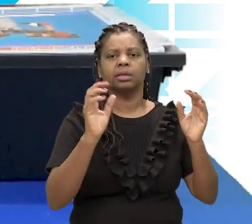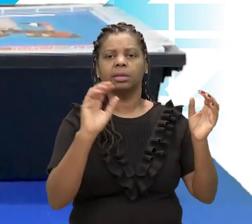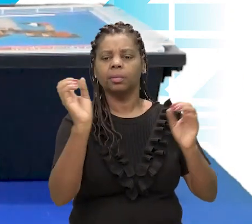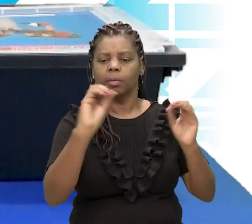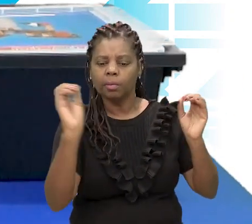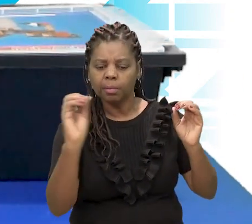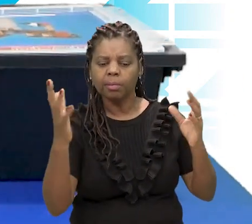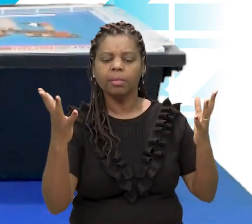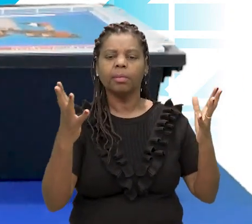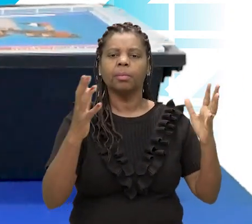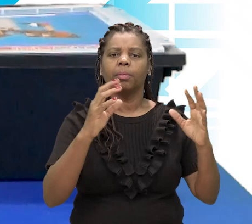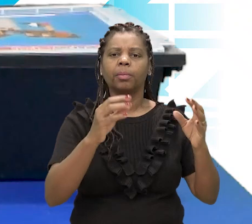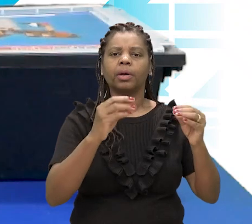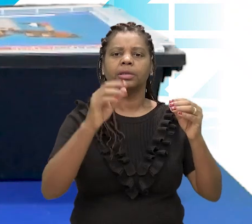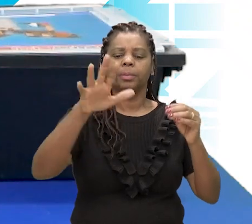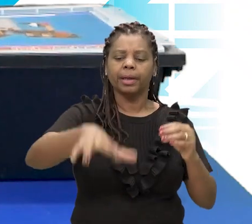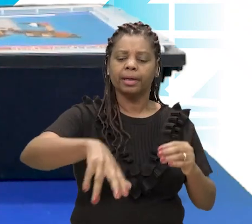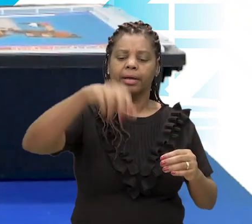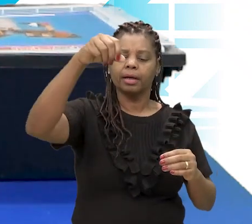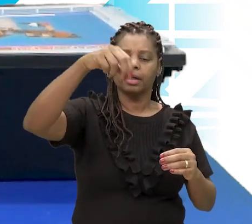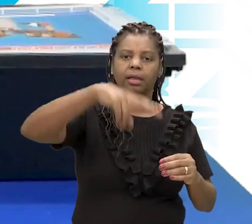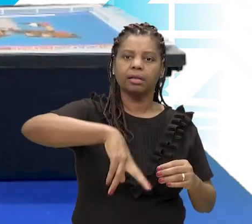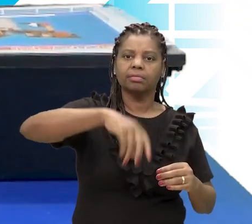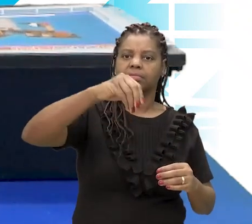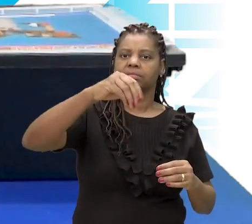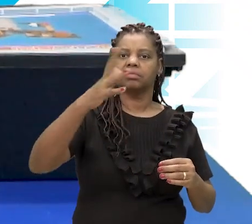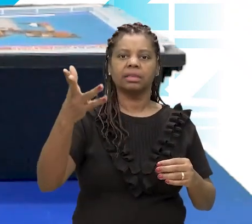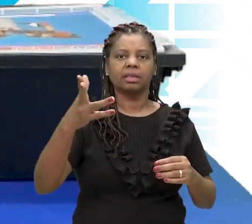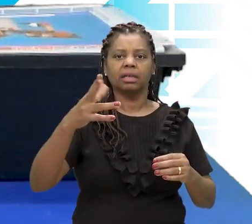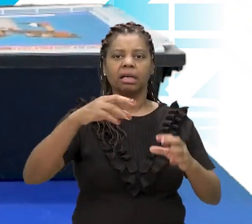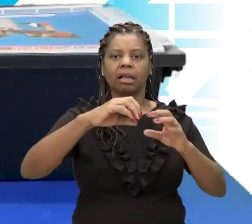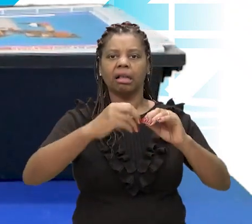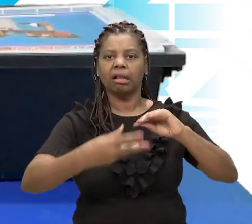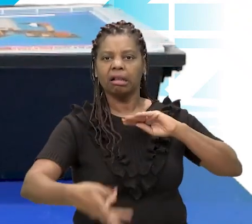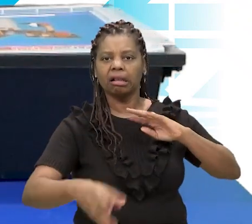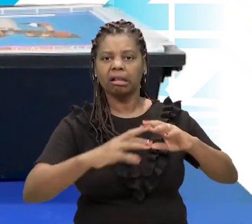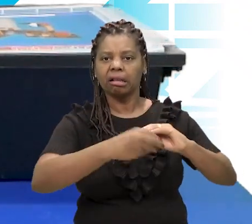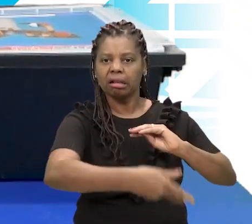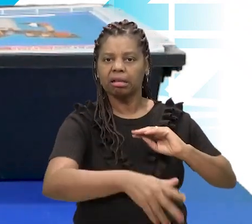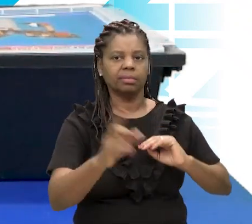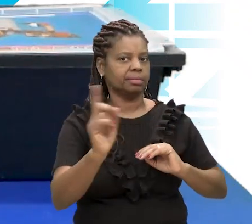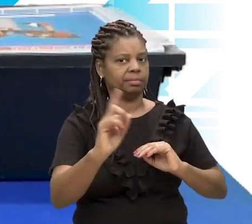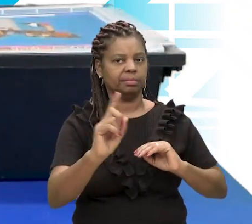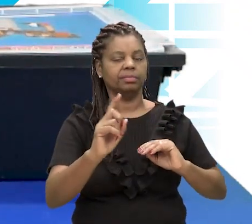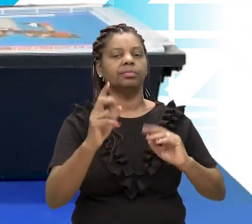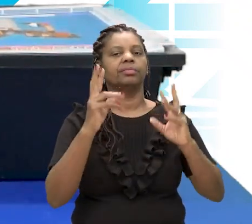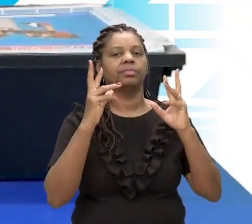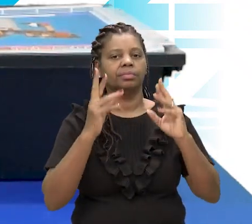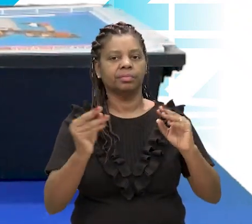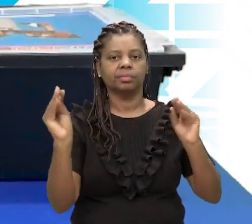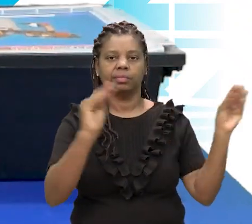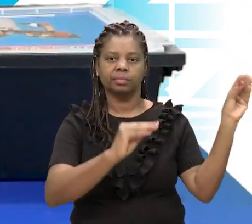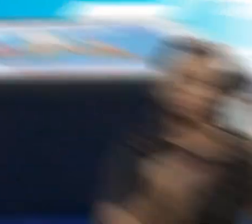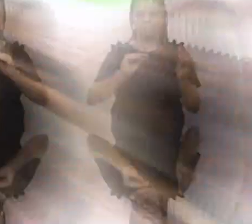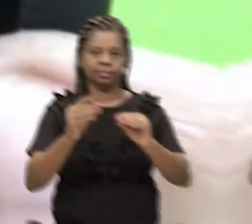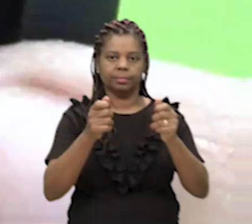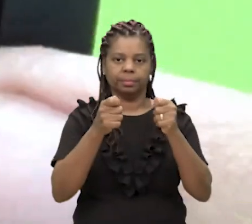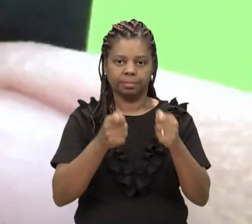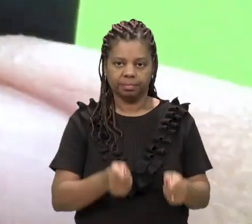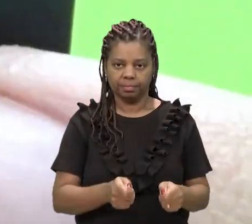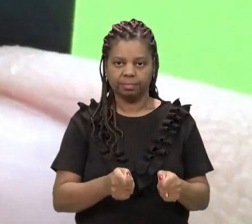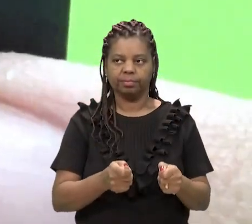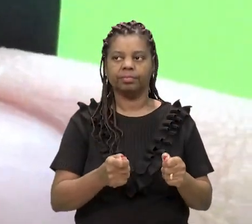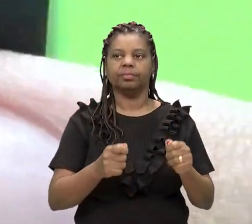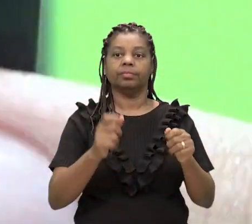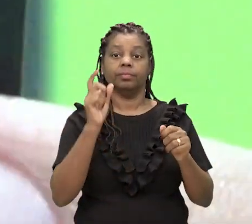posso balançar, eu posso levantar, que não vai soltar, porque a única maneira de soltar é da mesma maneira que eu monto, que é o que eu vou apresentar agora para vocês.